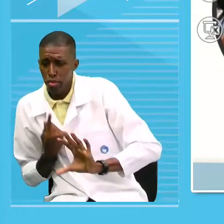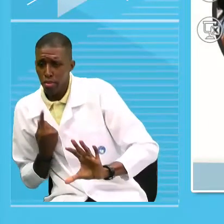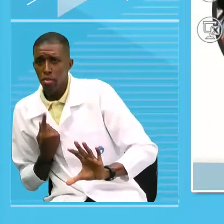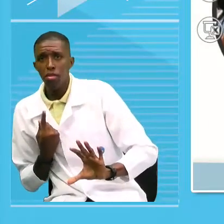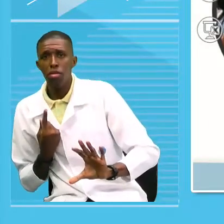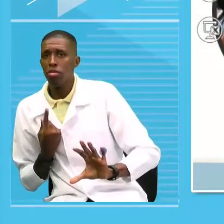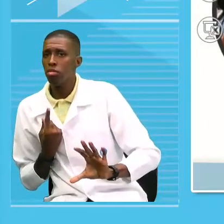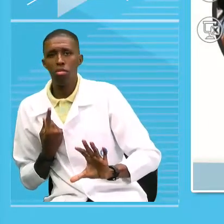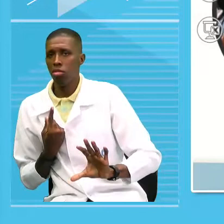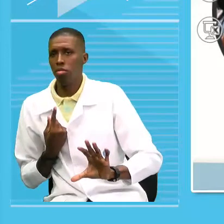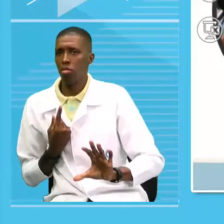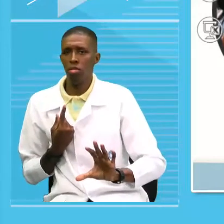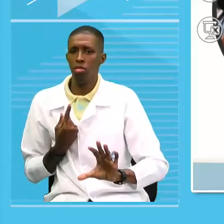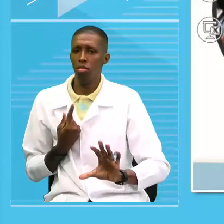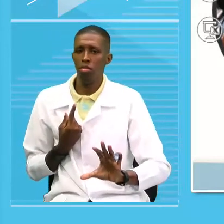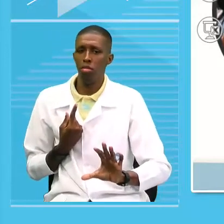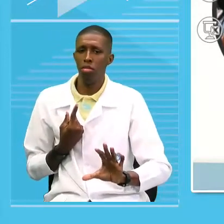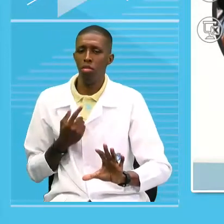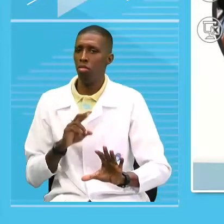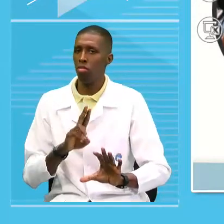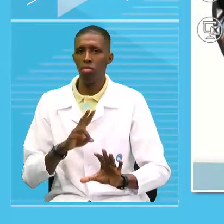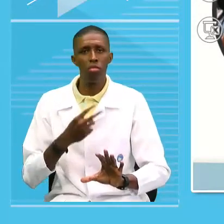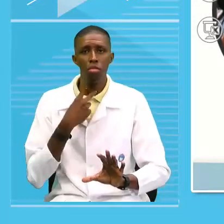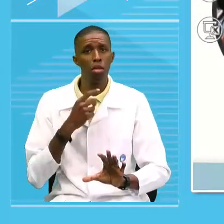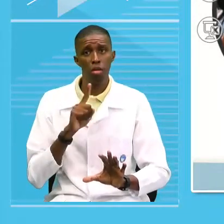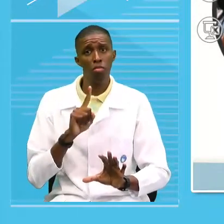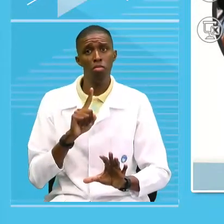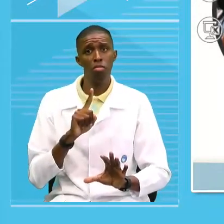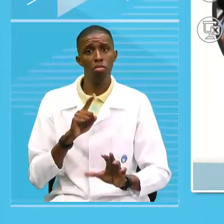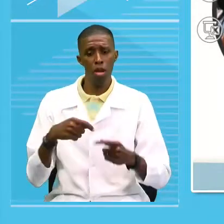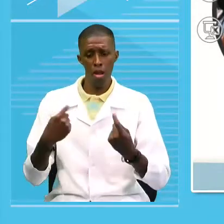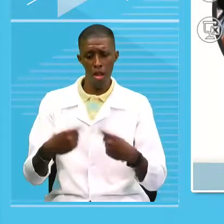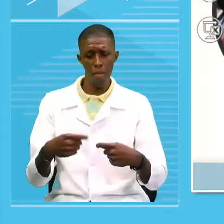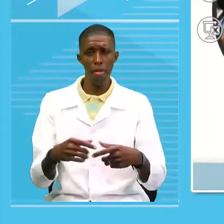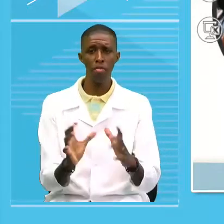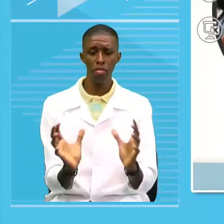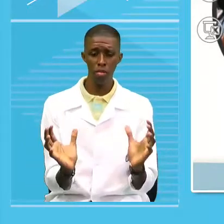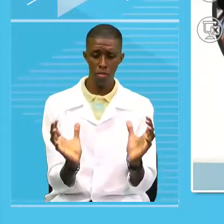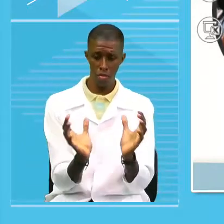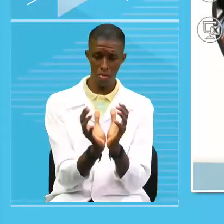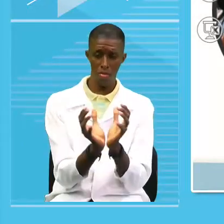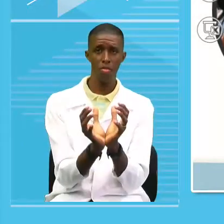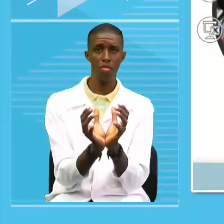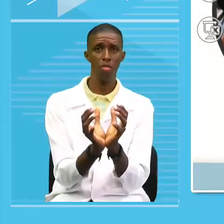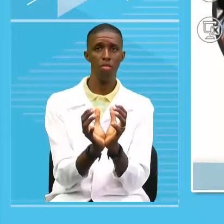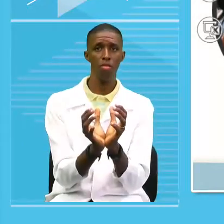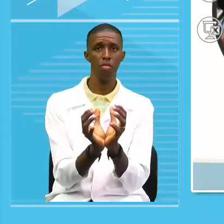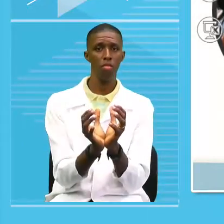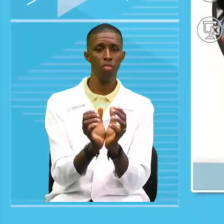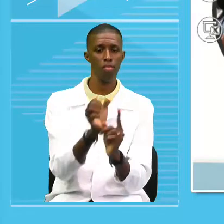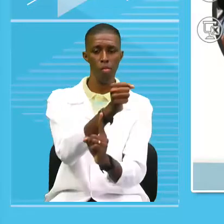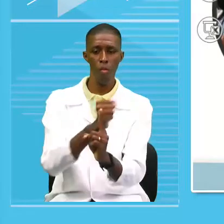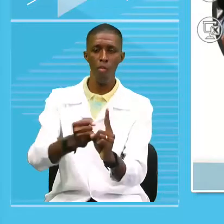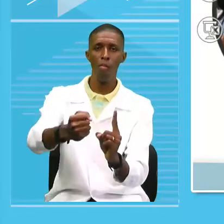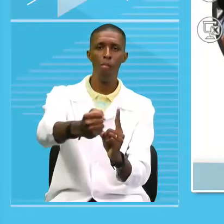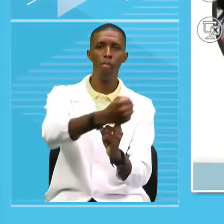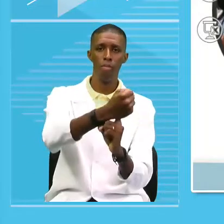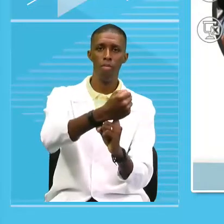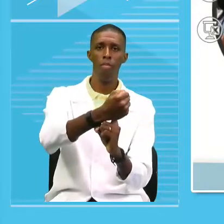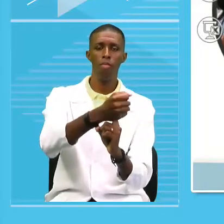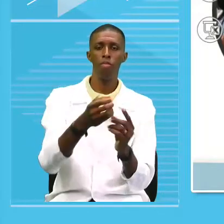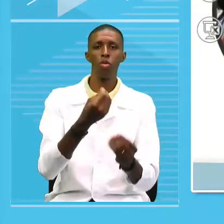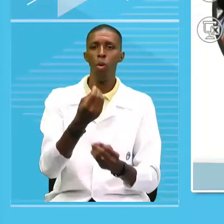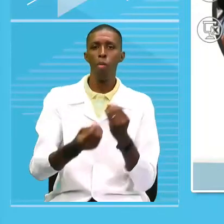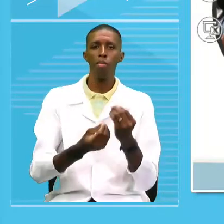e para a gente aprender a conviver com o outro não dá para ser baseado na violência não dá para conviver